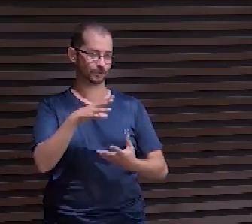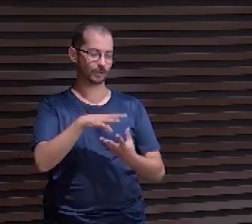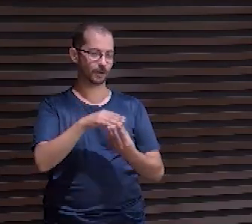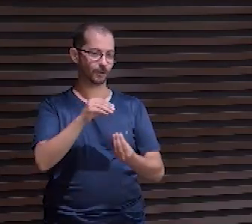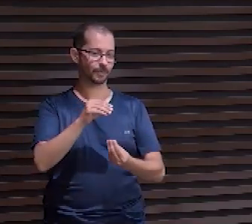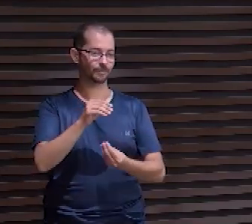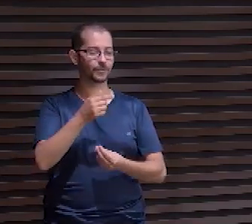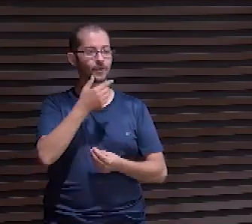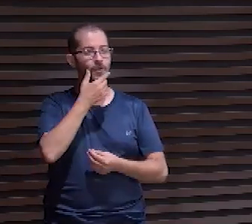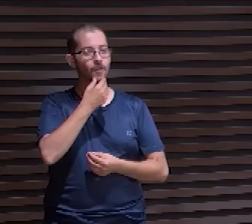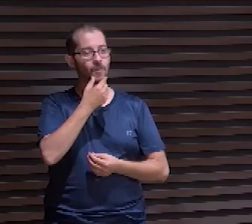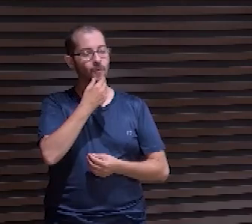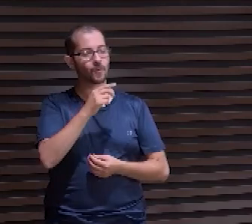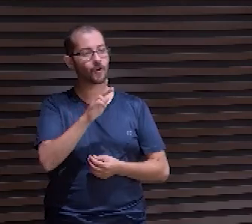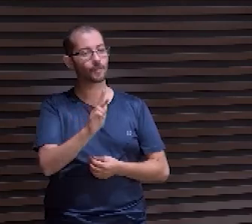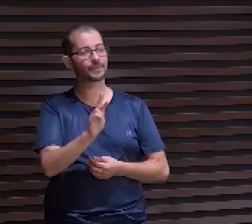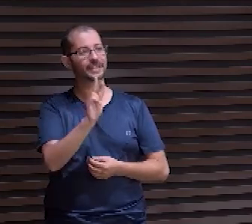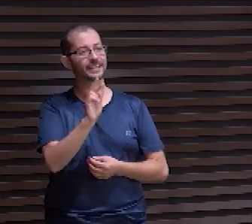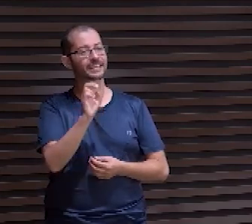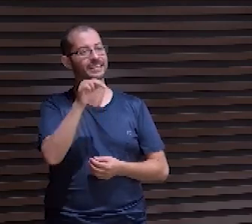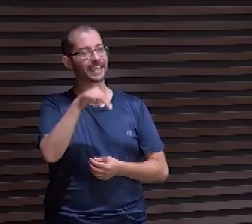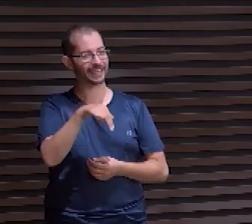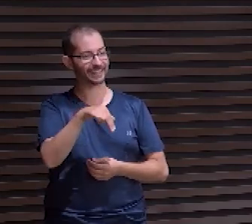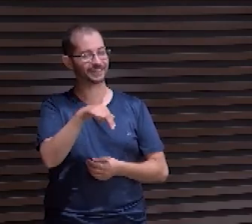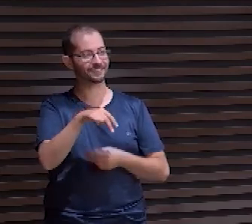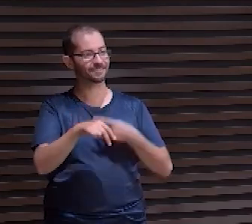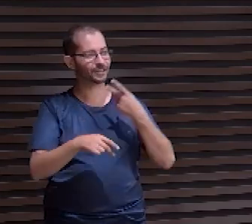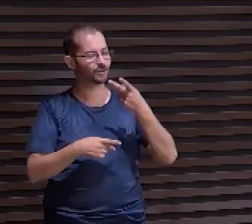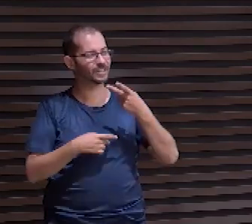será que Deus sabe onde eu ando?